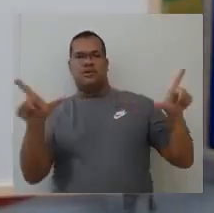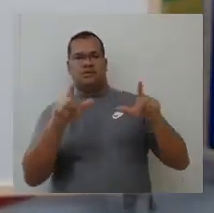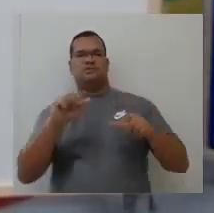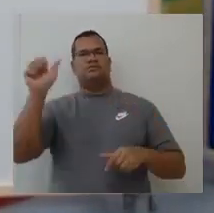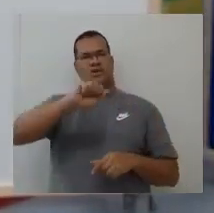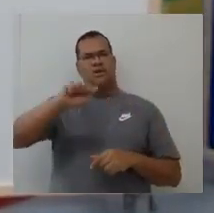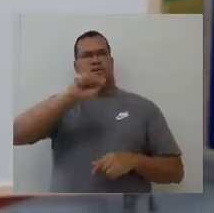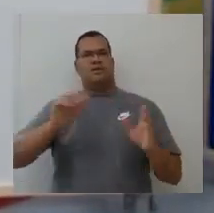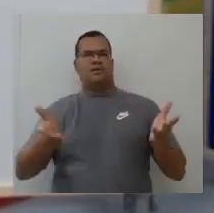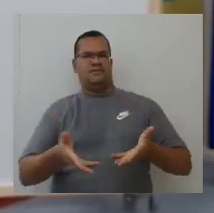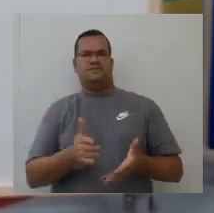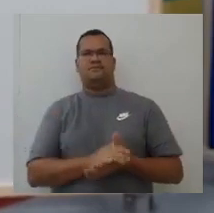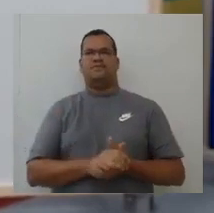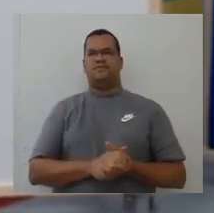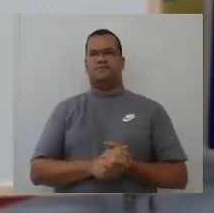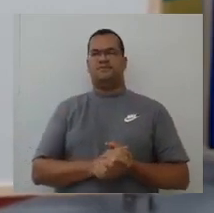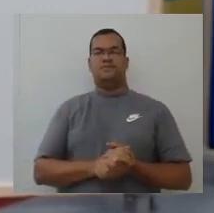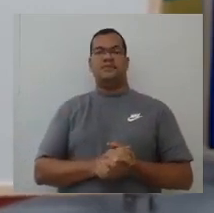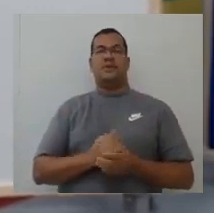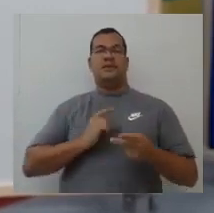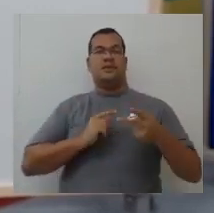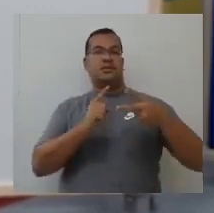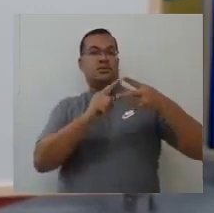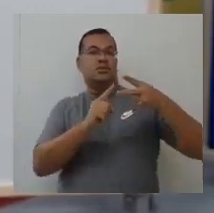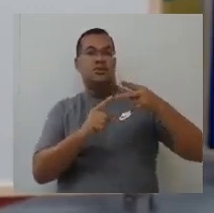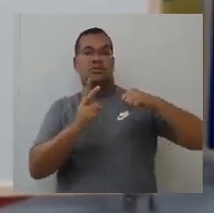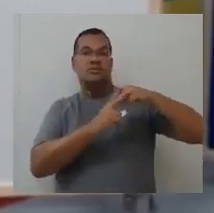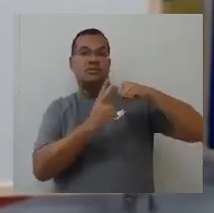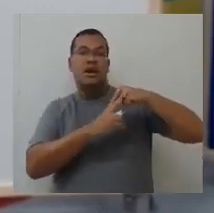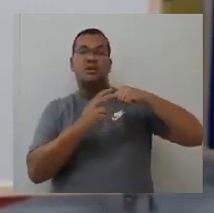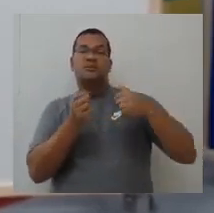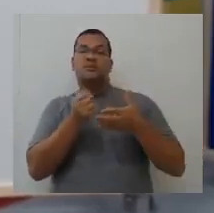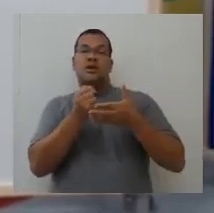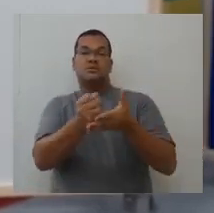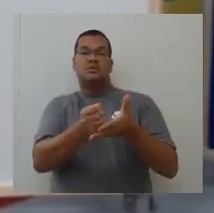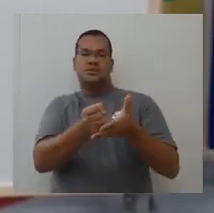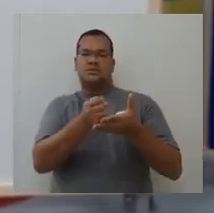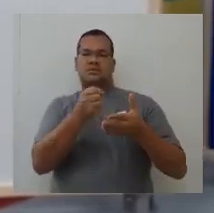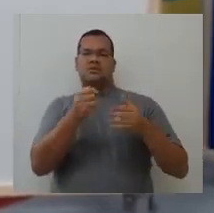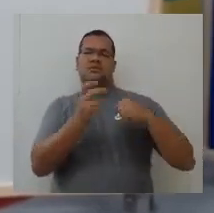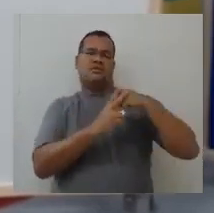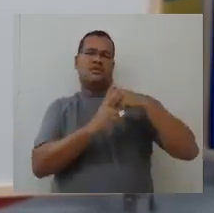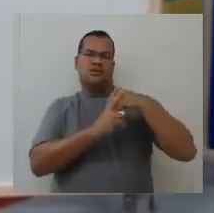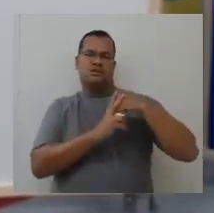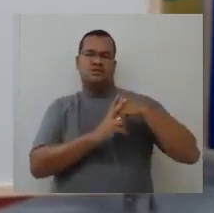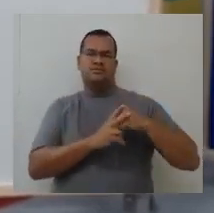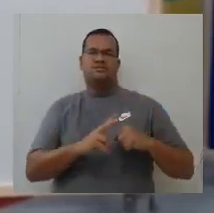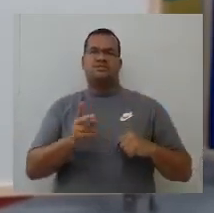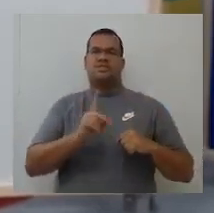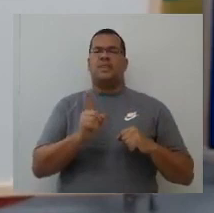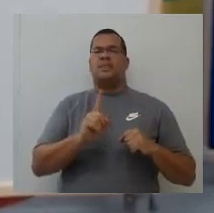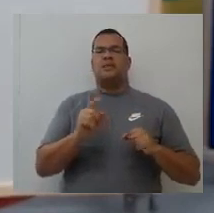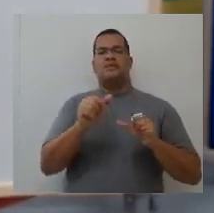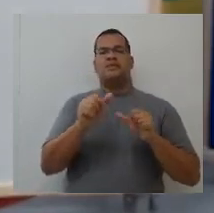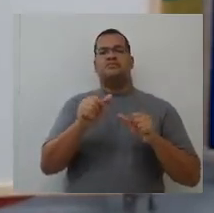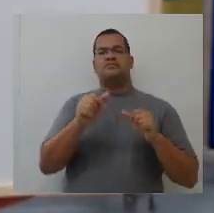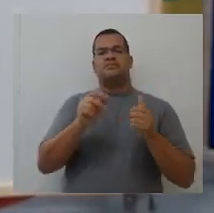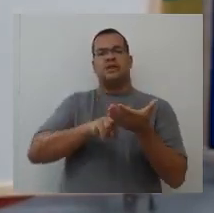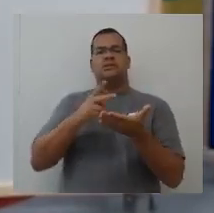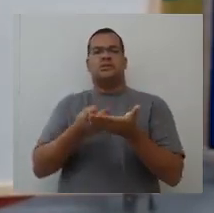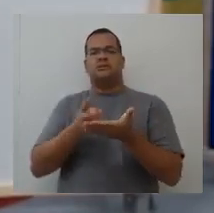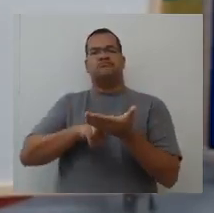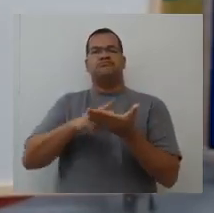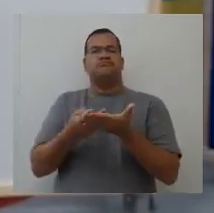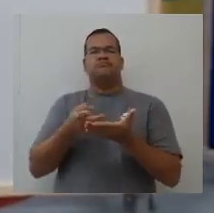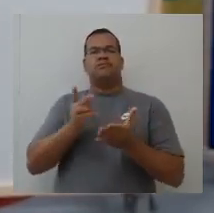O Simple Present possui 2 verbos auxiliares. Esses 2 verbos auxiliares não serão traduzidos.